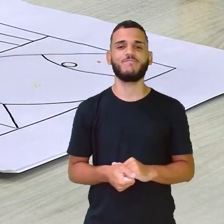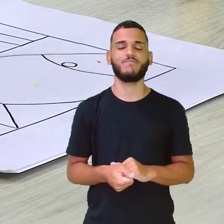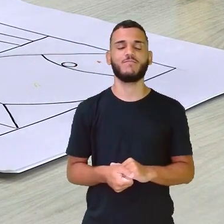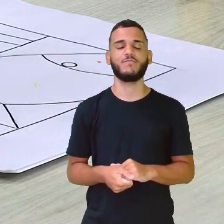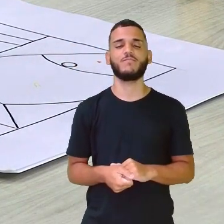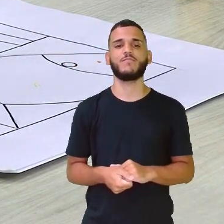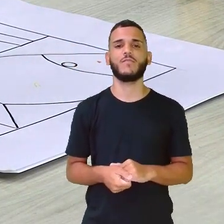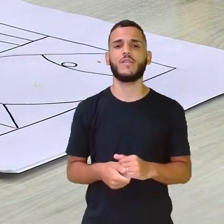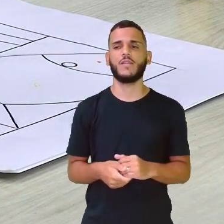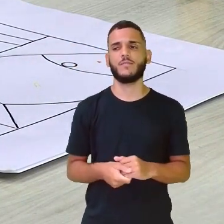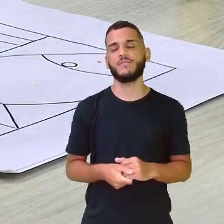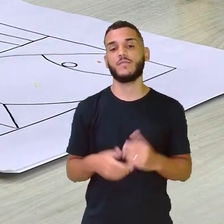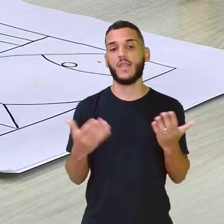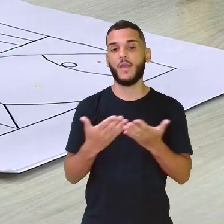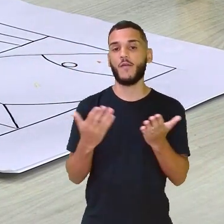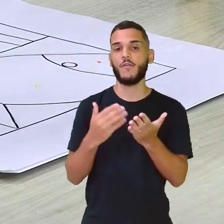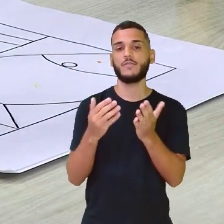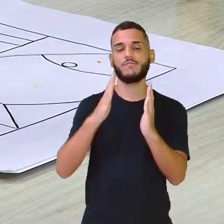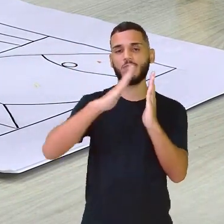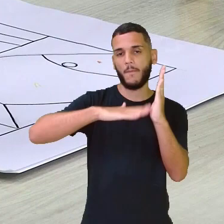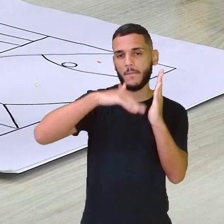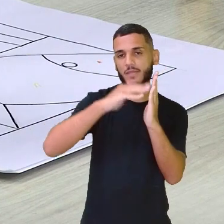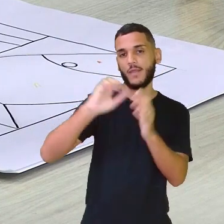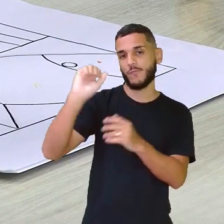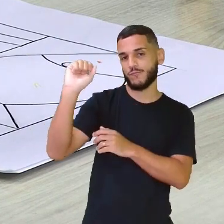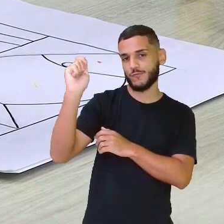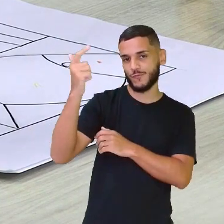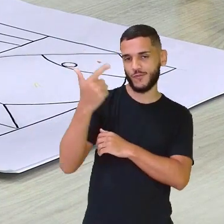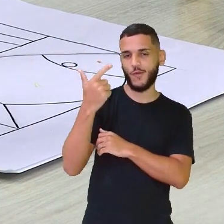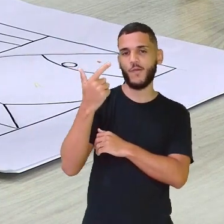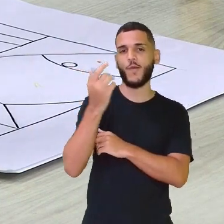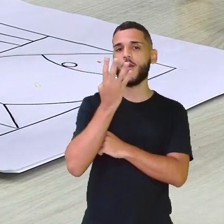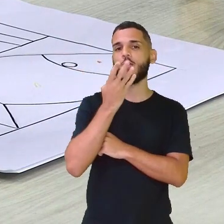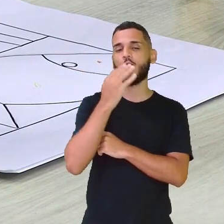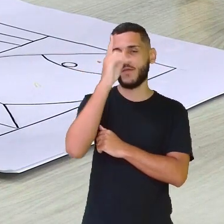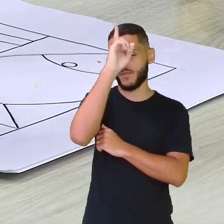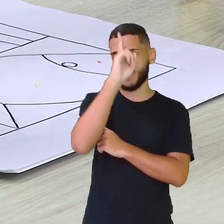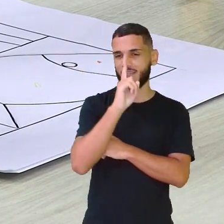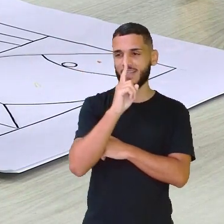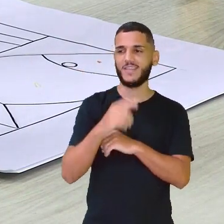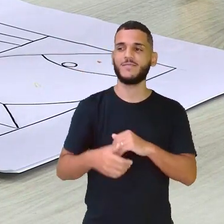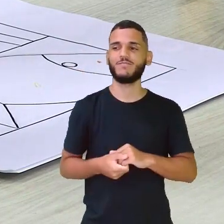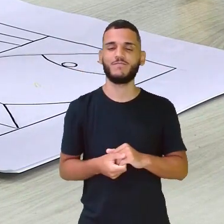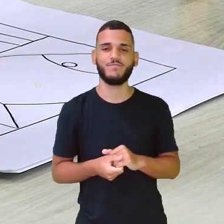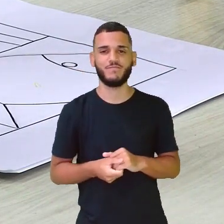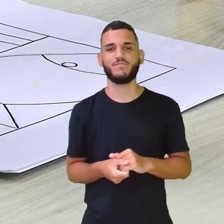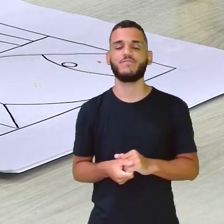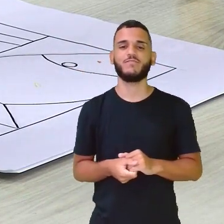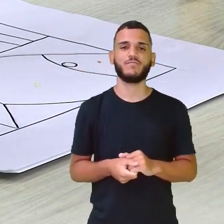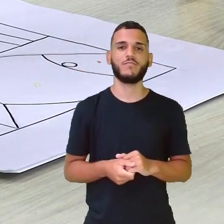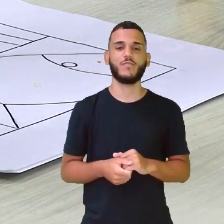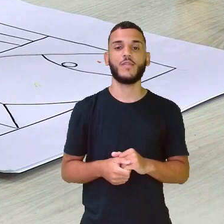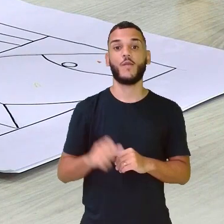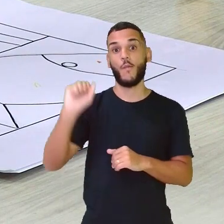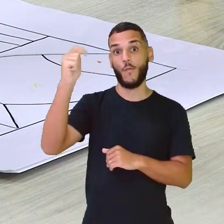pintar o sol. Pinta o sol de amarelo. Na verdade, o sol na obra é vermelho, me